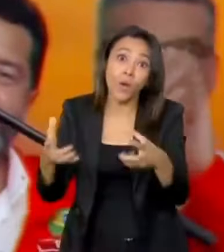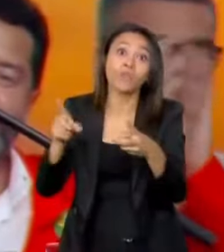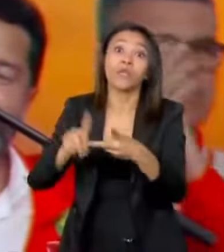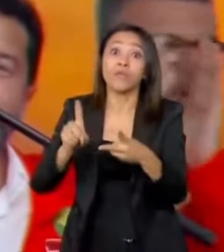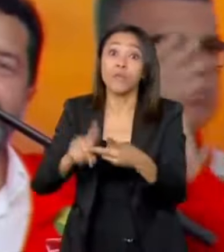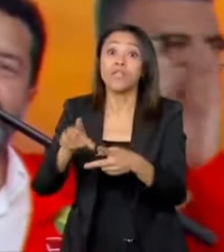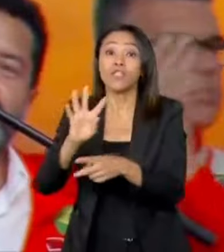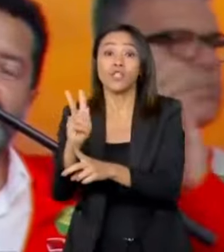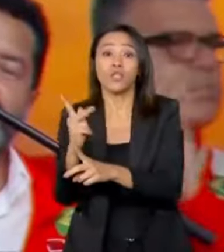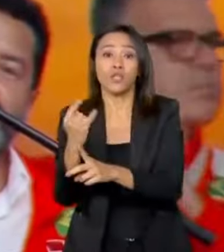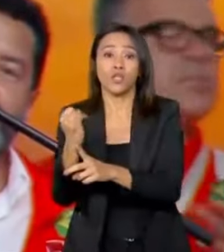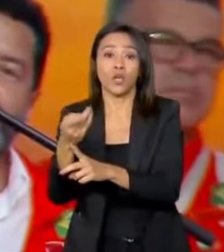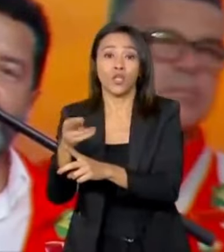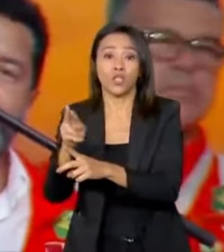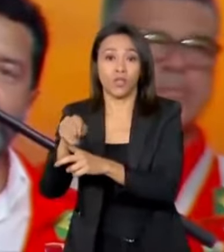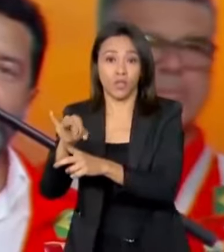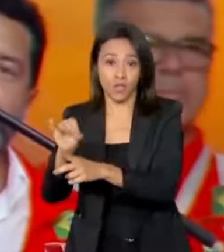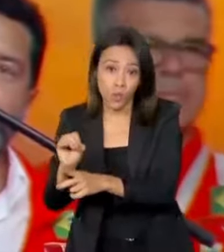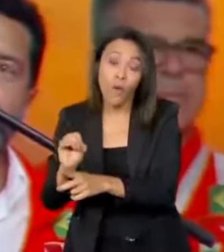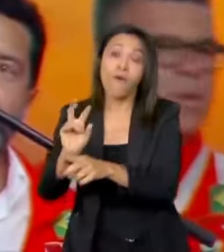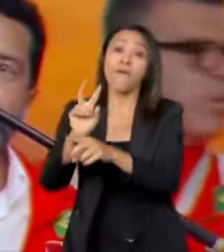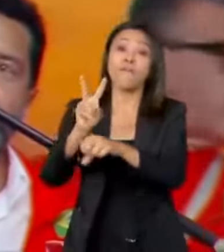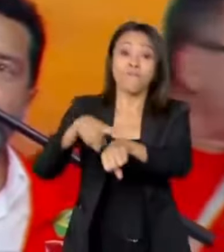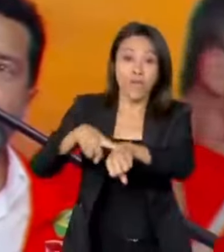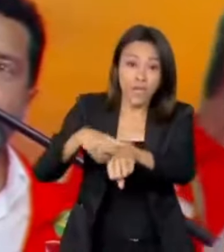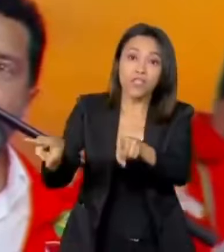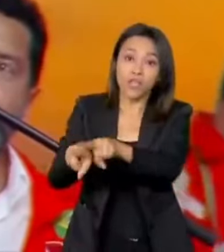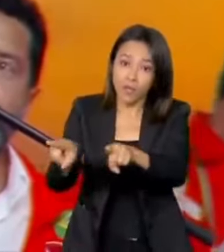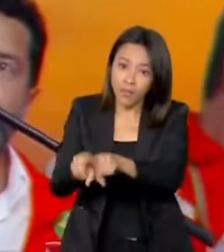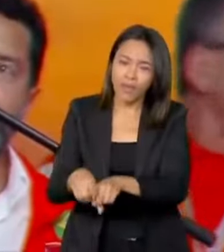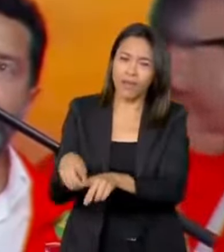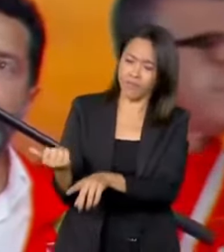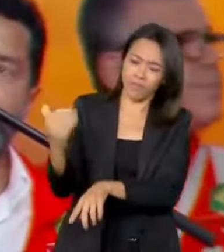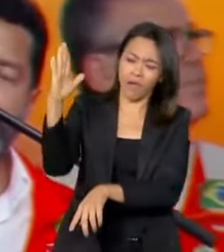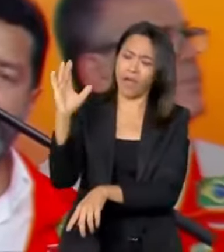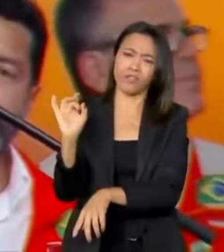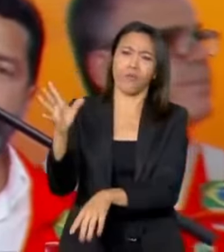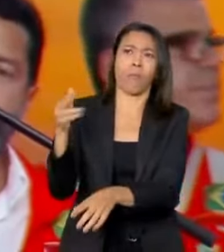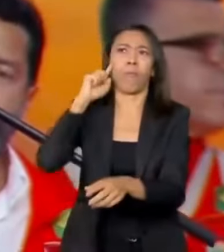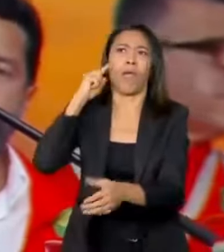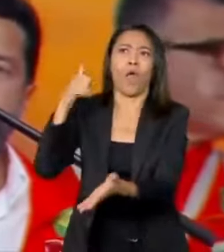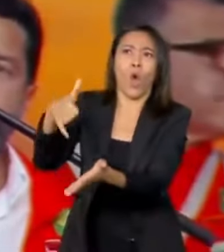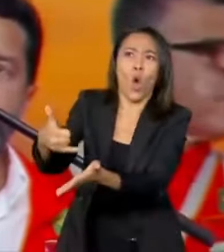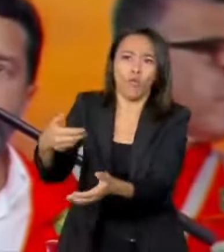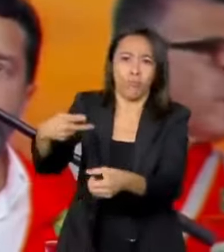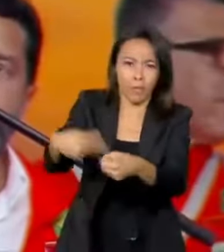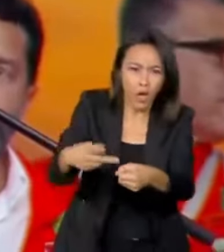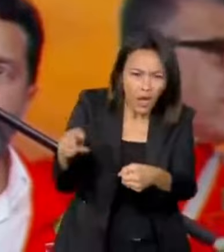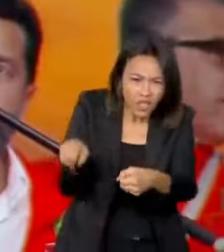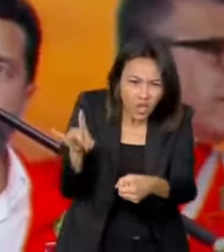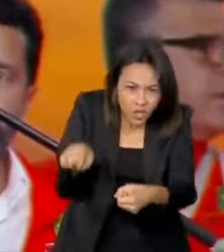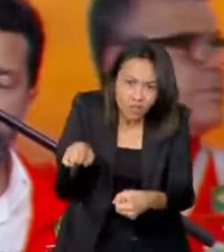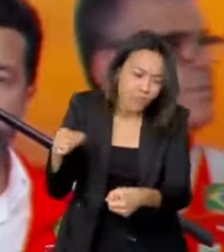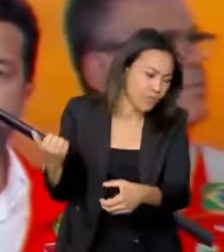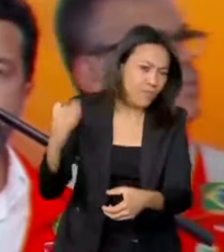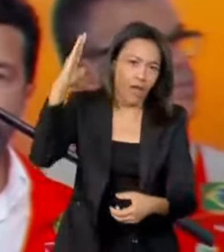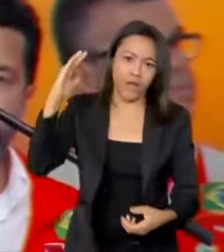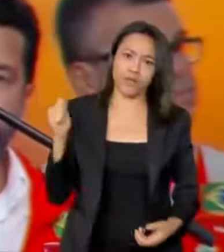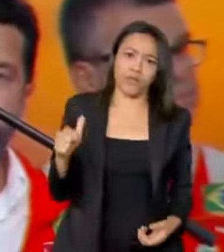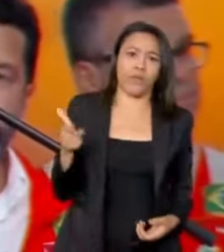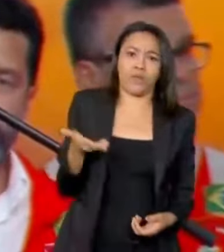deste país. A Petrobras, ela é mais do que uma indústria de óleo e de petróleo. A Petrobras é uma